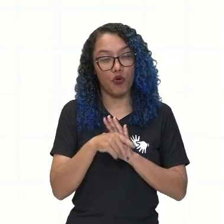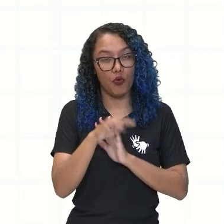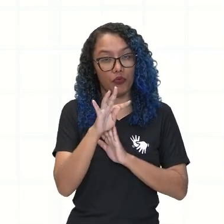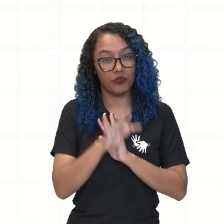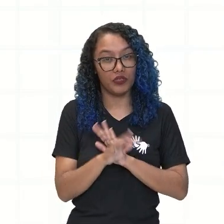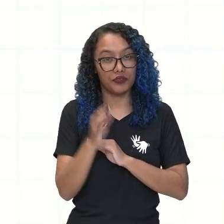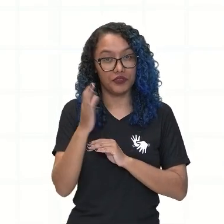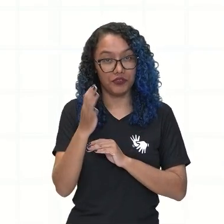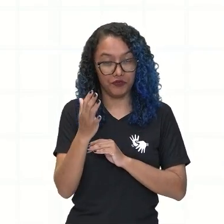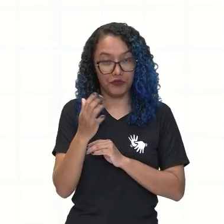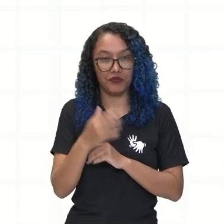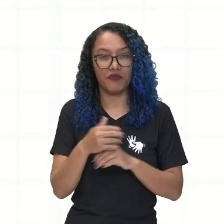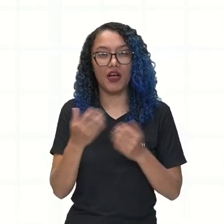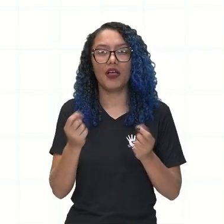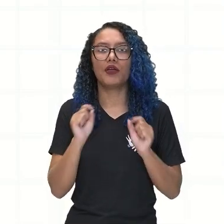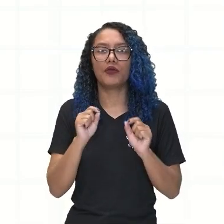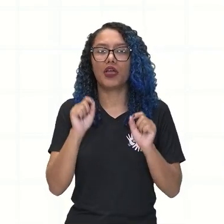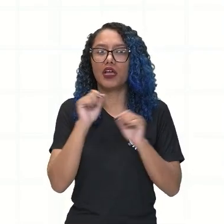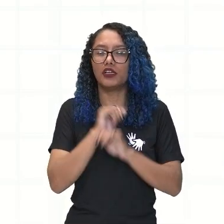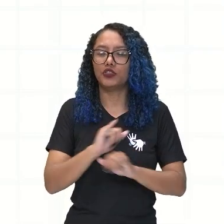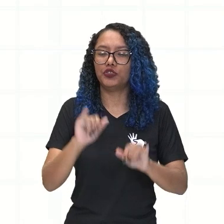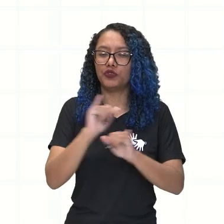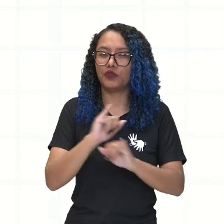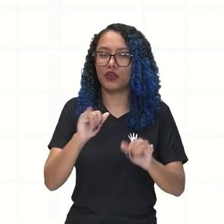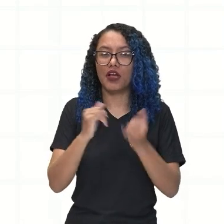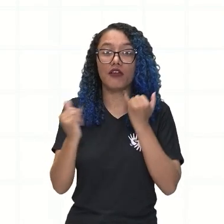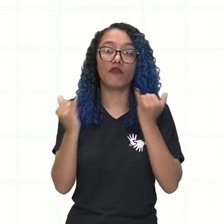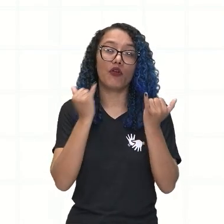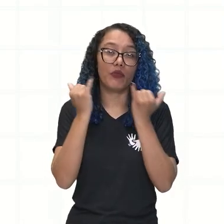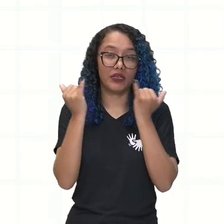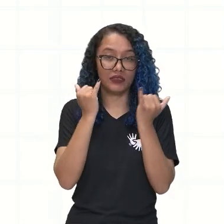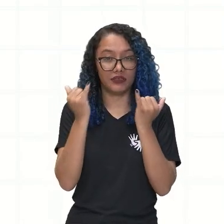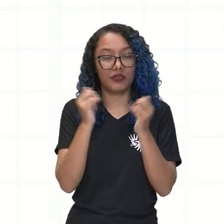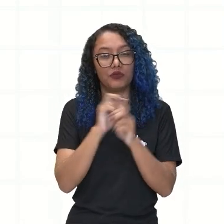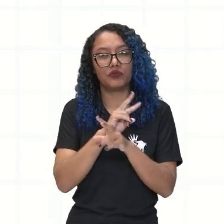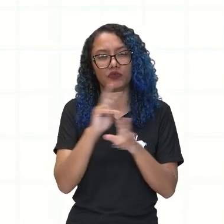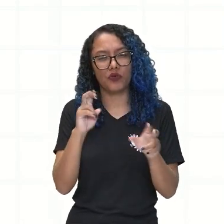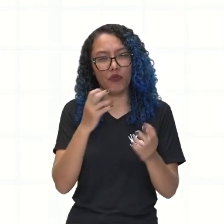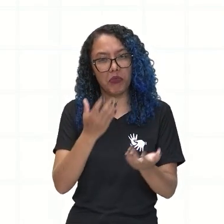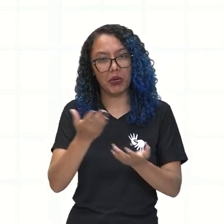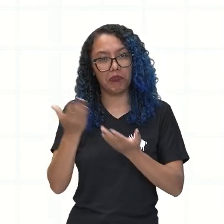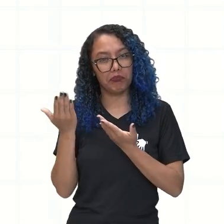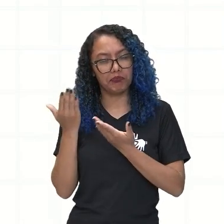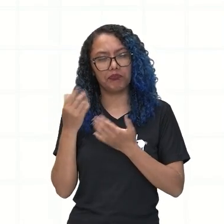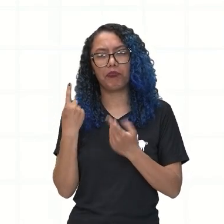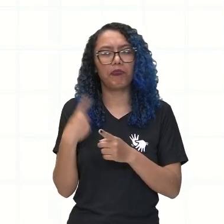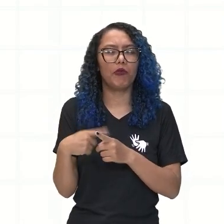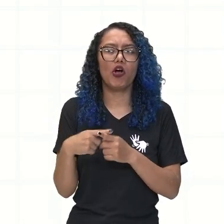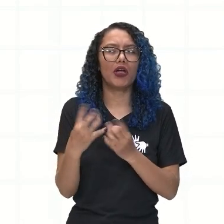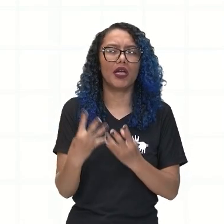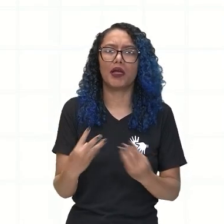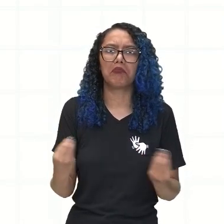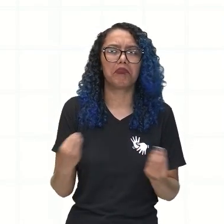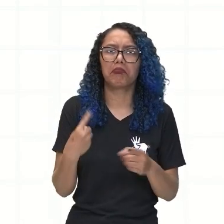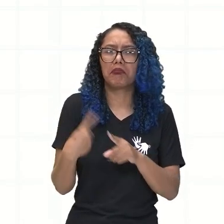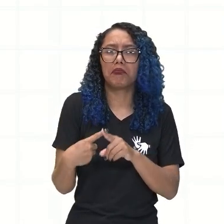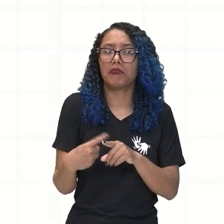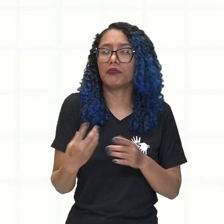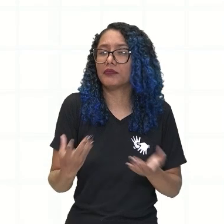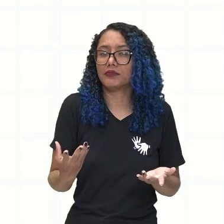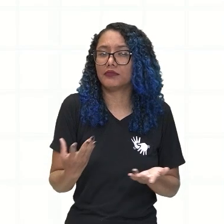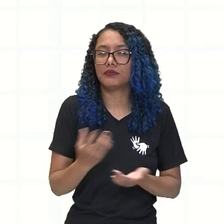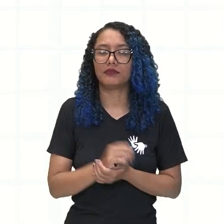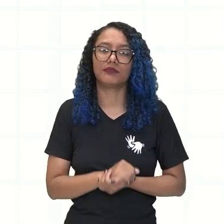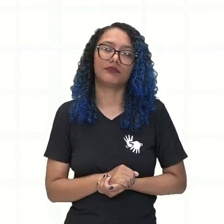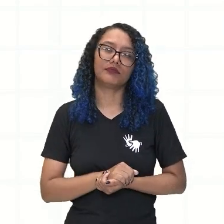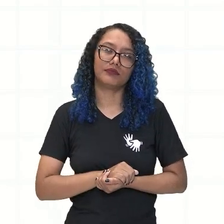nos divulgar essas informações sobre a ave do terror. Por que ela foi extinta? Né? Então, temos aqui